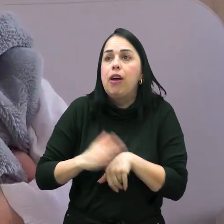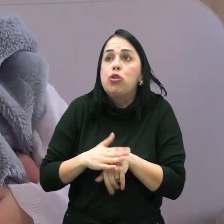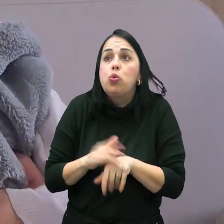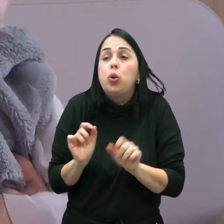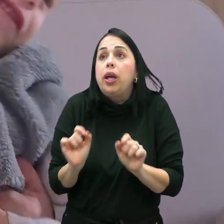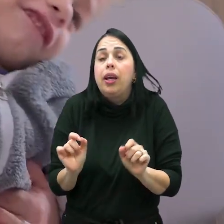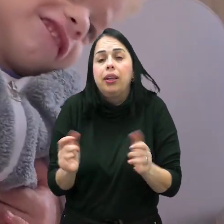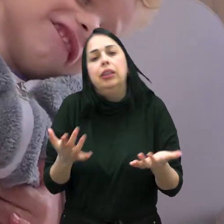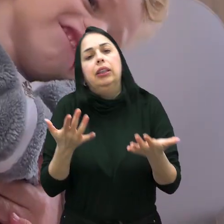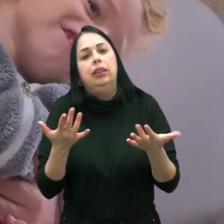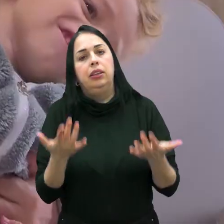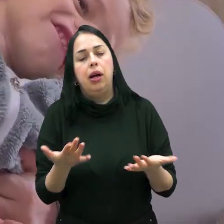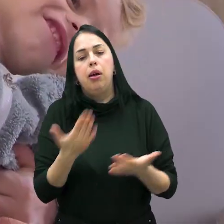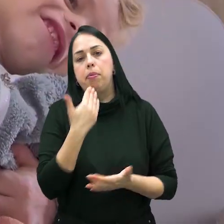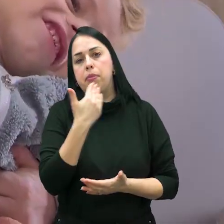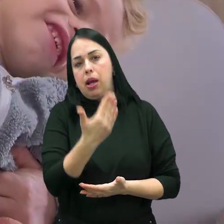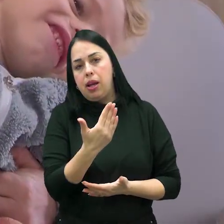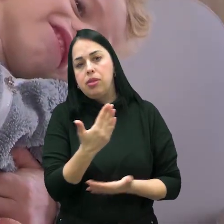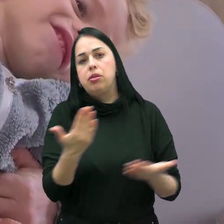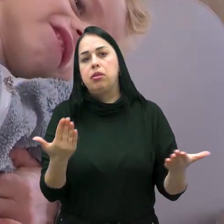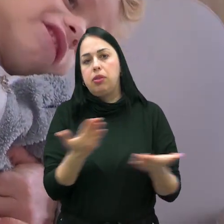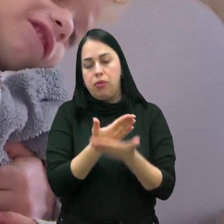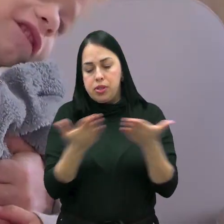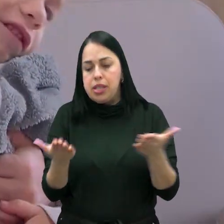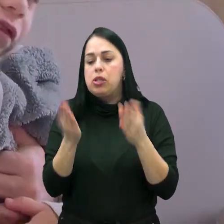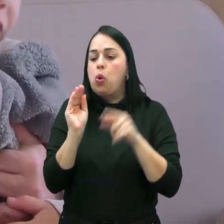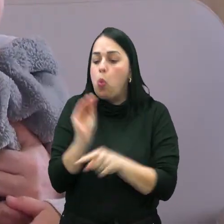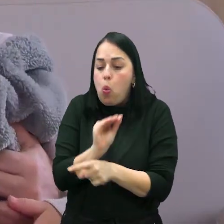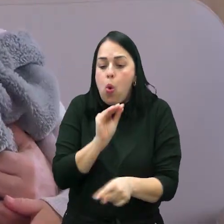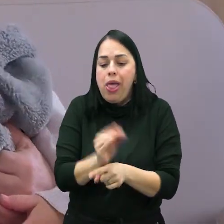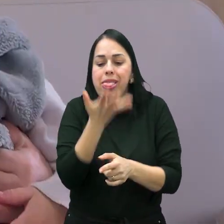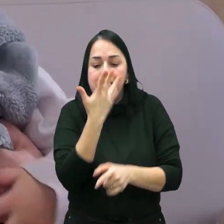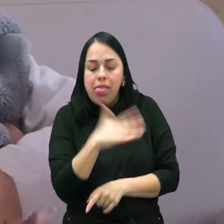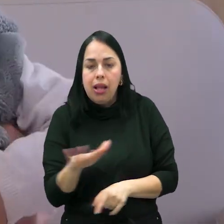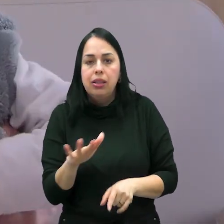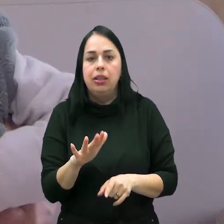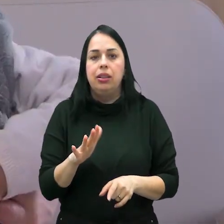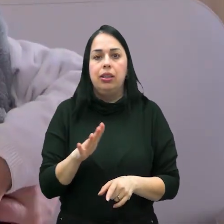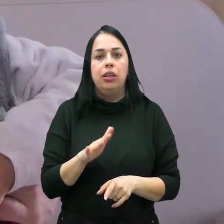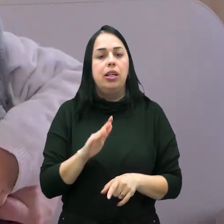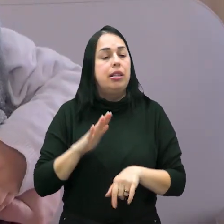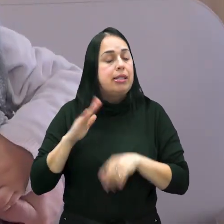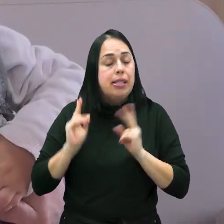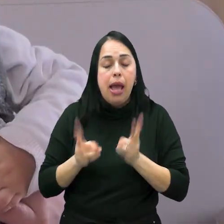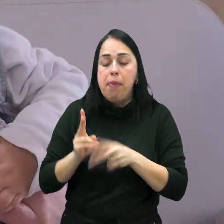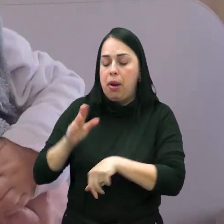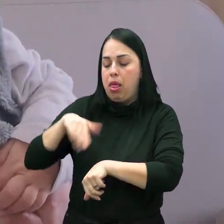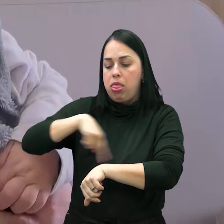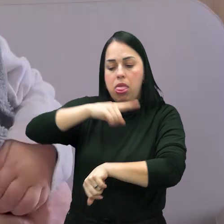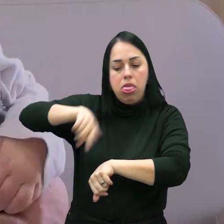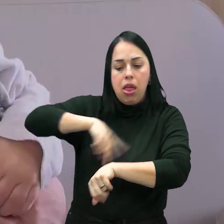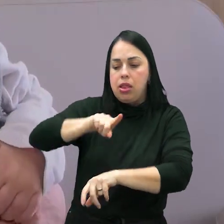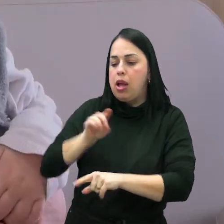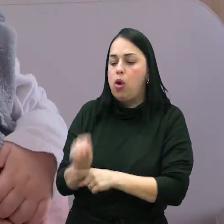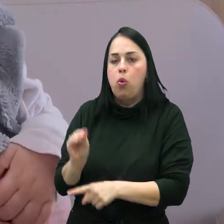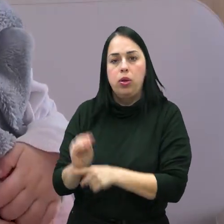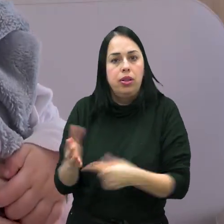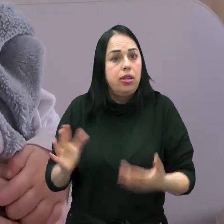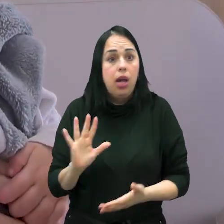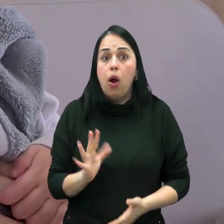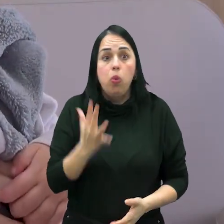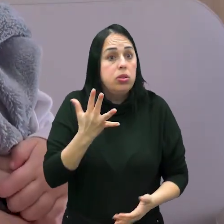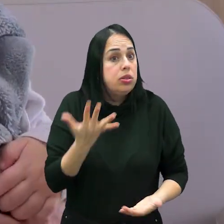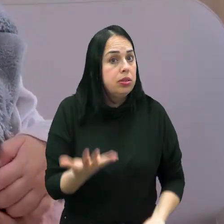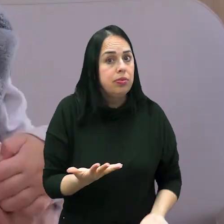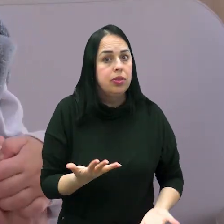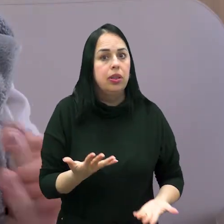Aconteceu comigo, o que eu vou fazer, né? Então, eu peço muito cuidado mesmo com as crianças. Eu tomo todo cuidado, todo o tempo. E aconteceu